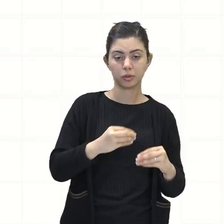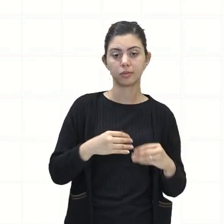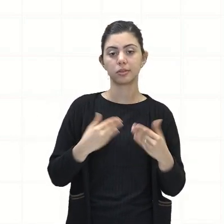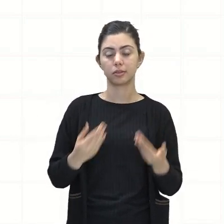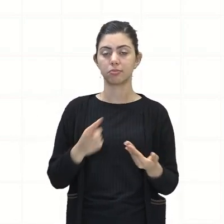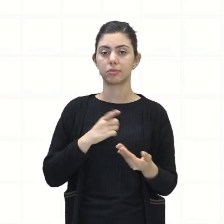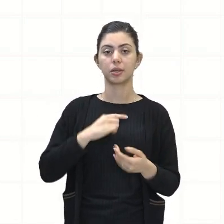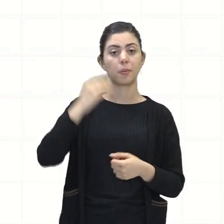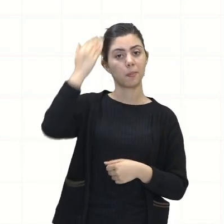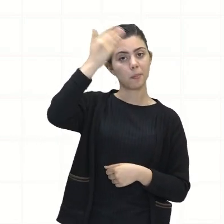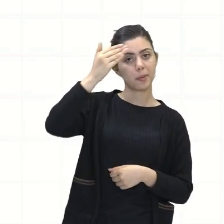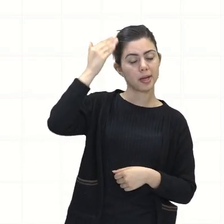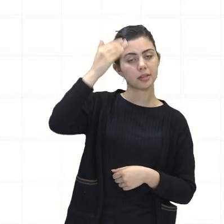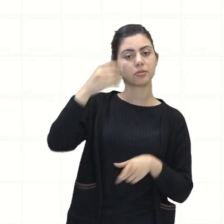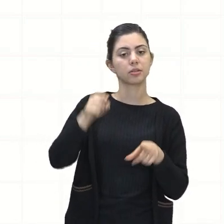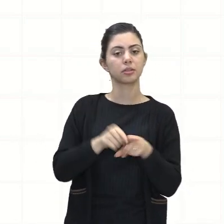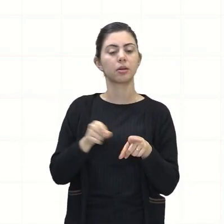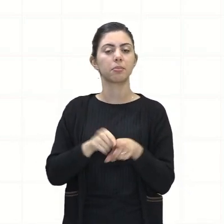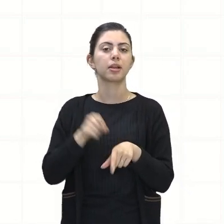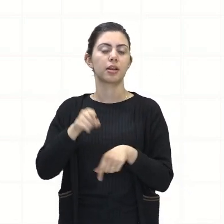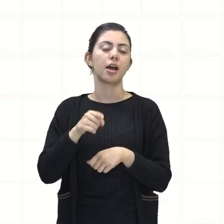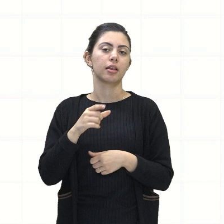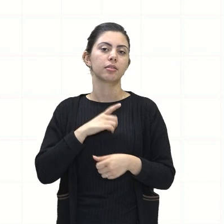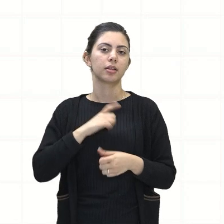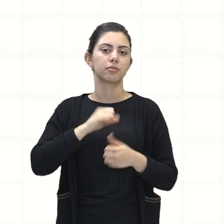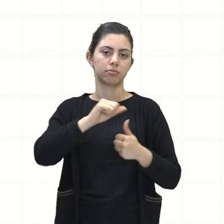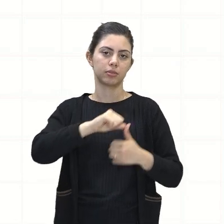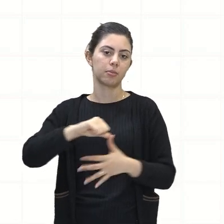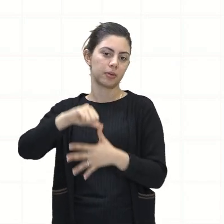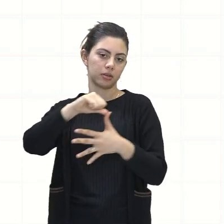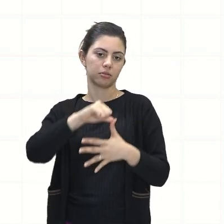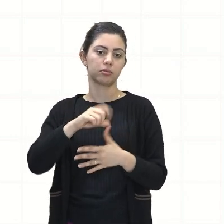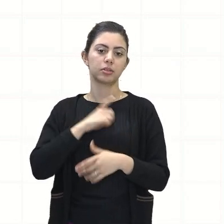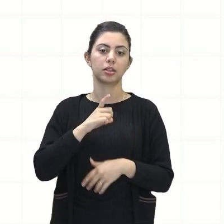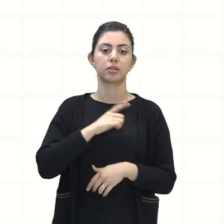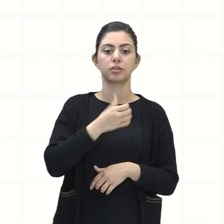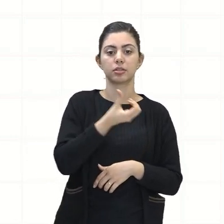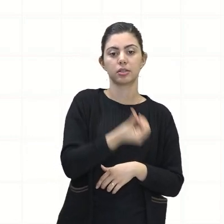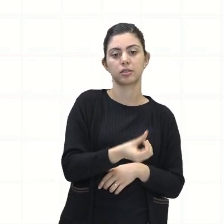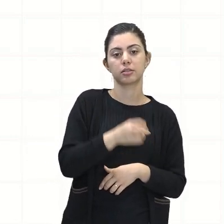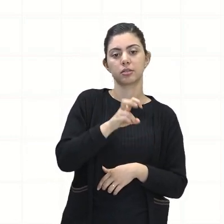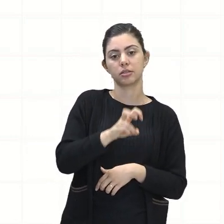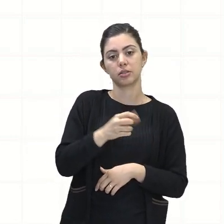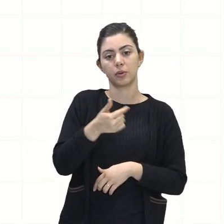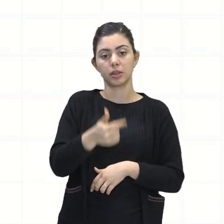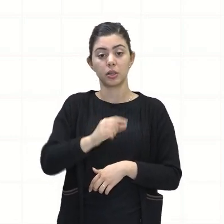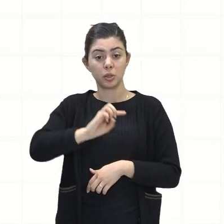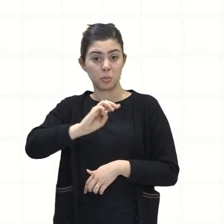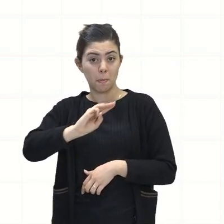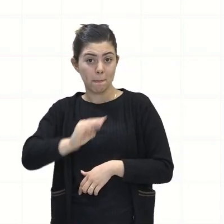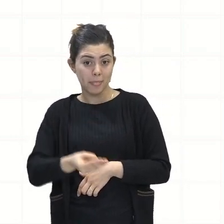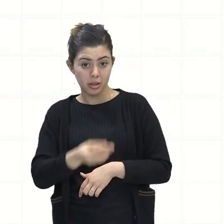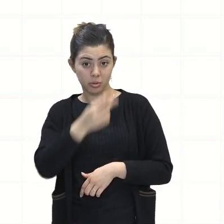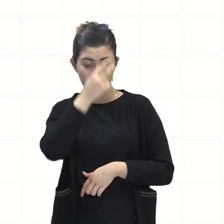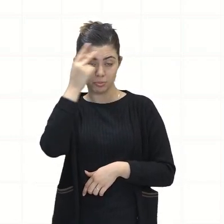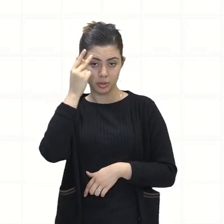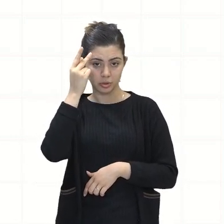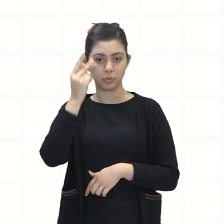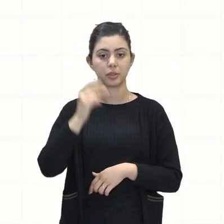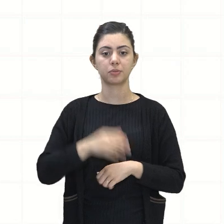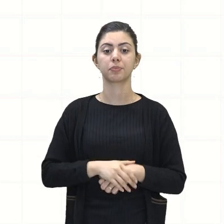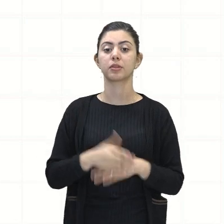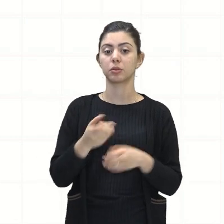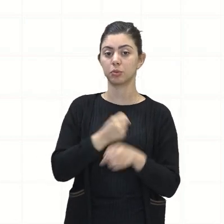o México até o final ali da América do Sul, cerca de 652 milhões de pessoas, 80% no